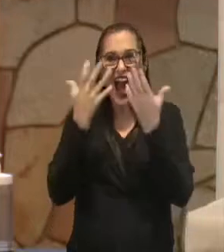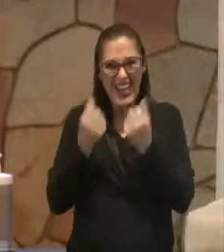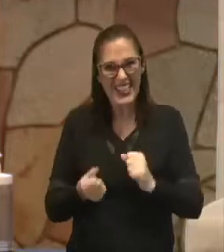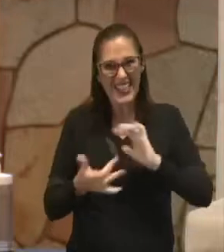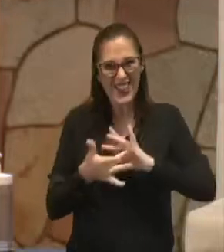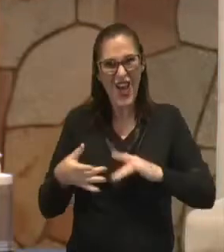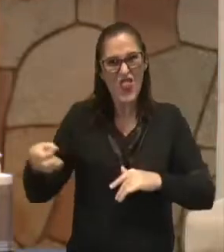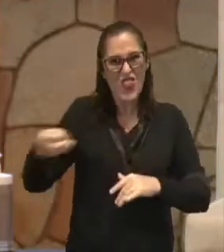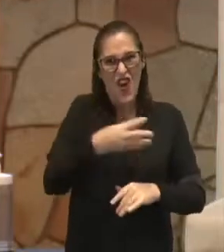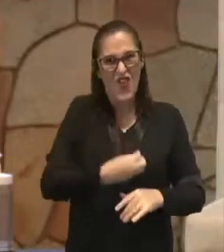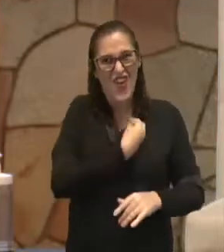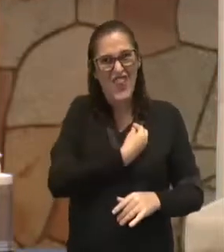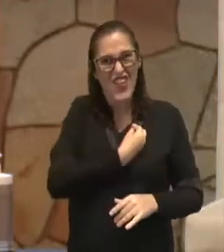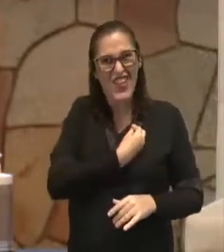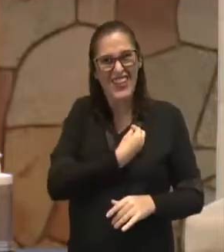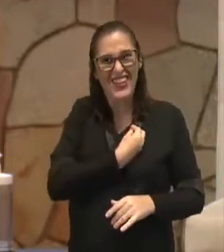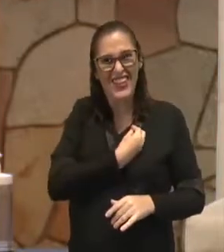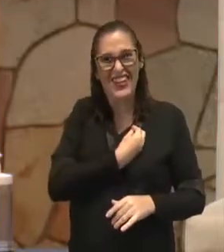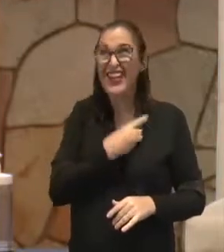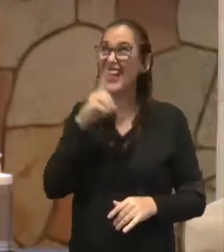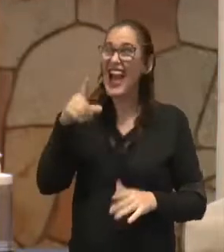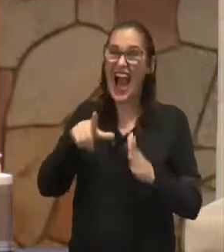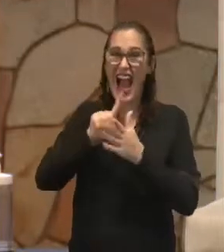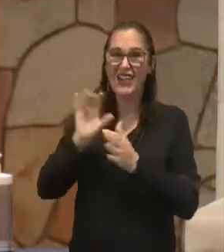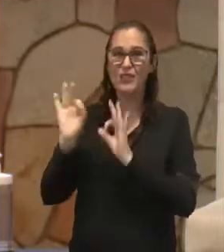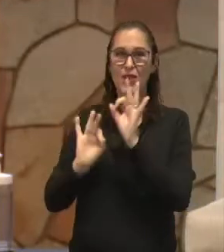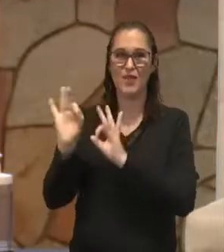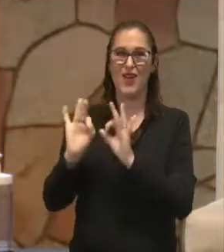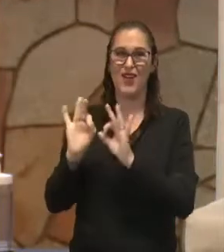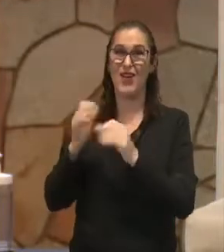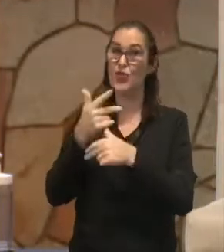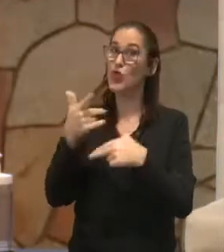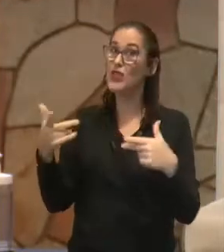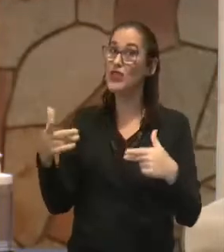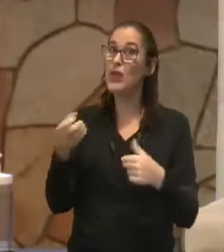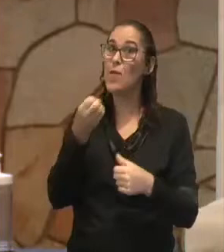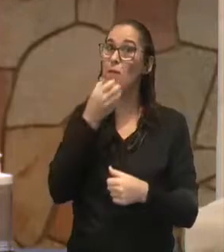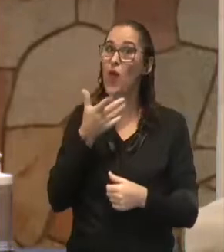de antemão preparou para que andássemos nelas. Nós não